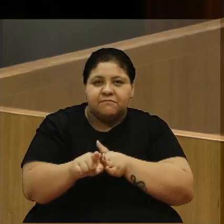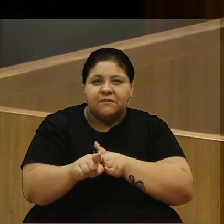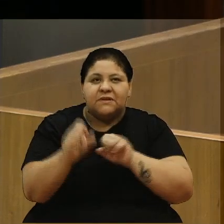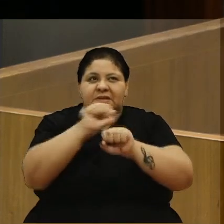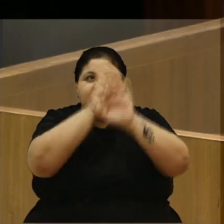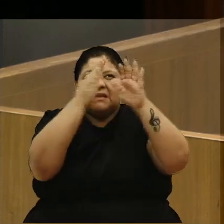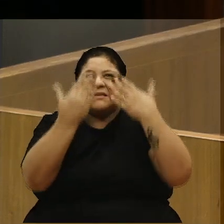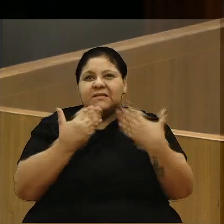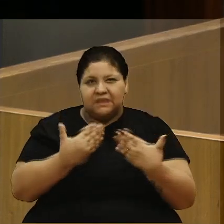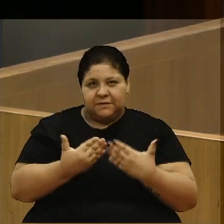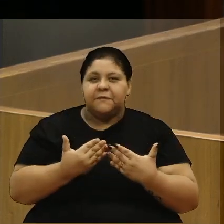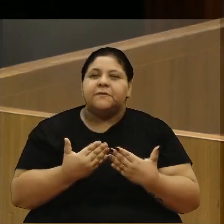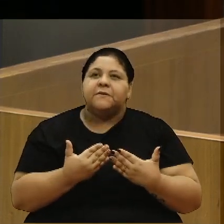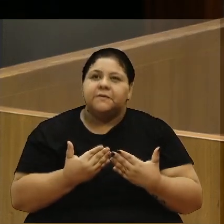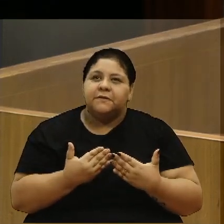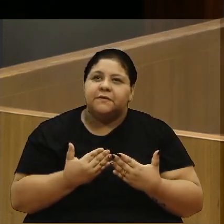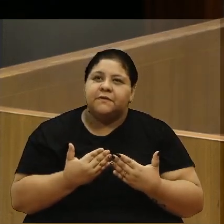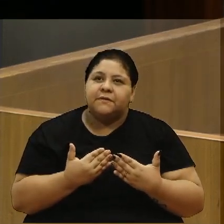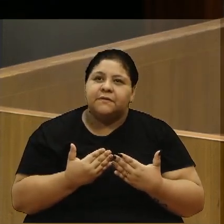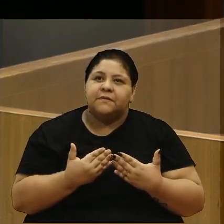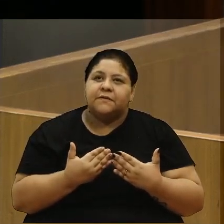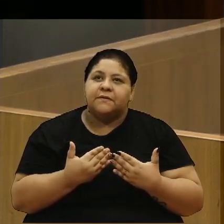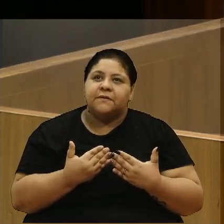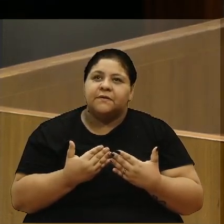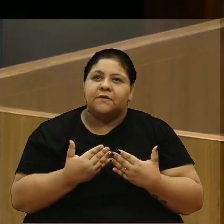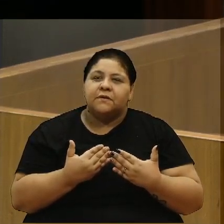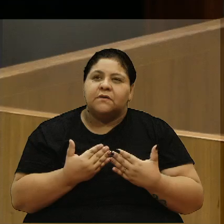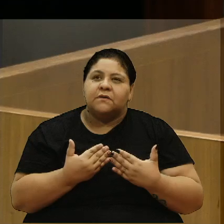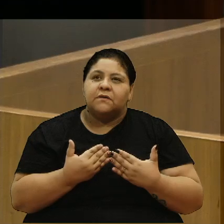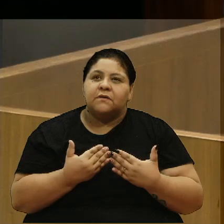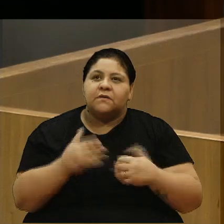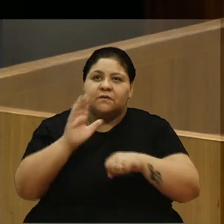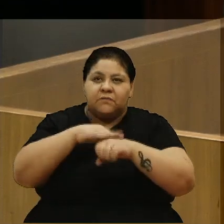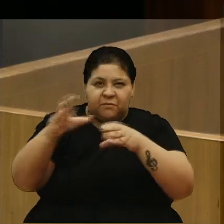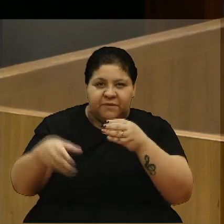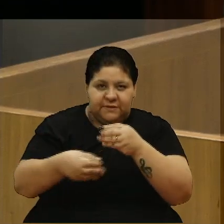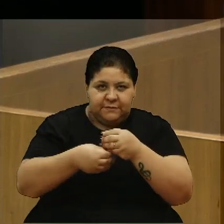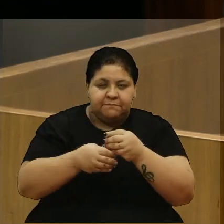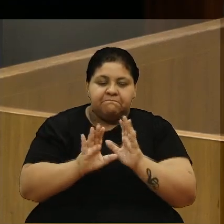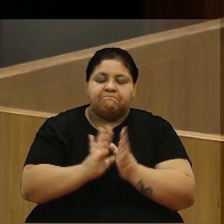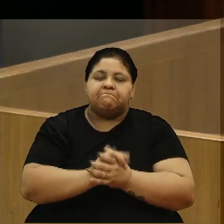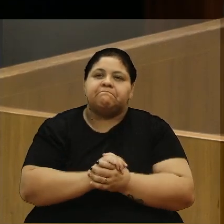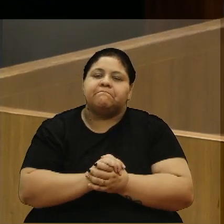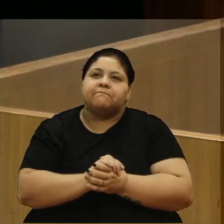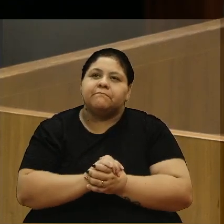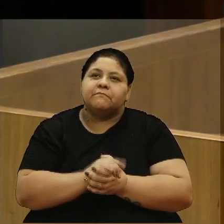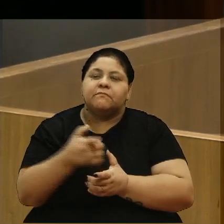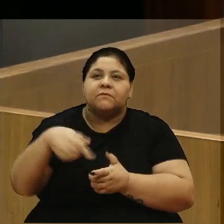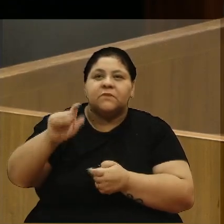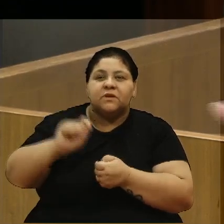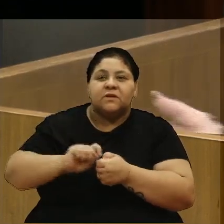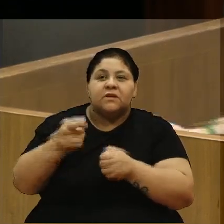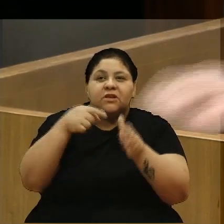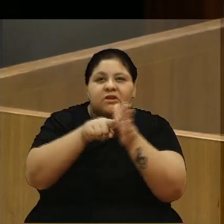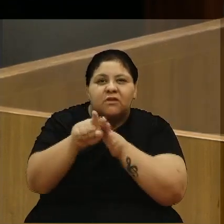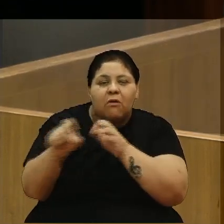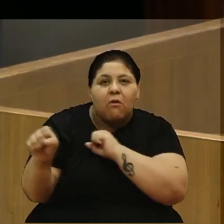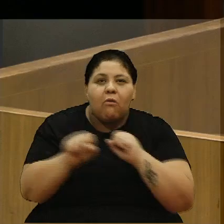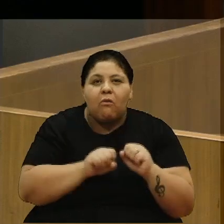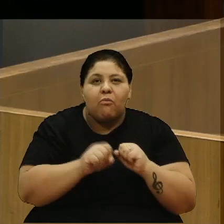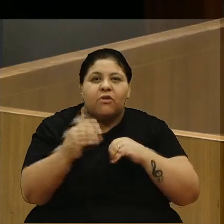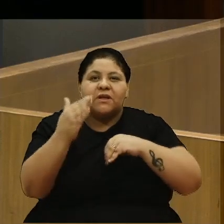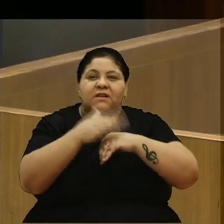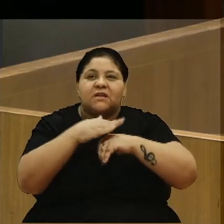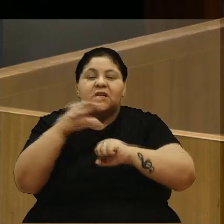questionamentos. No momento oportuno, vereador. Logo lhe concedo. Nós fazermos perguntas para que a gente pudesse